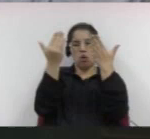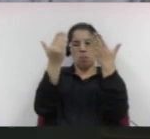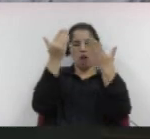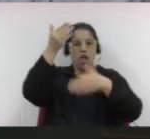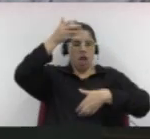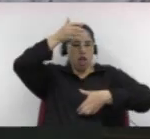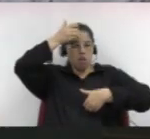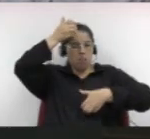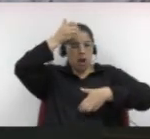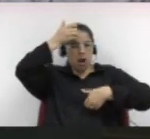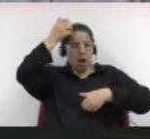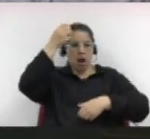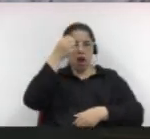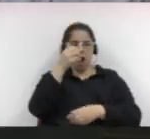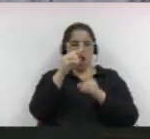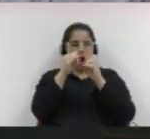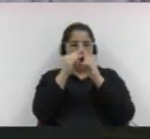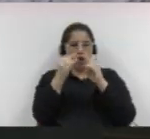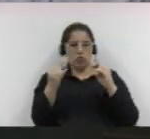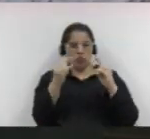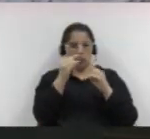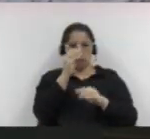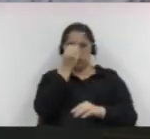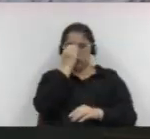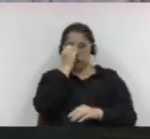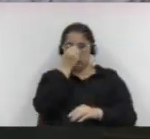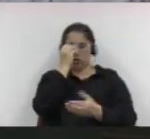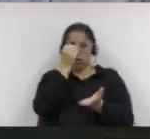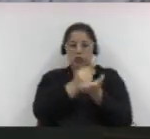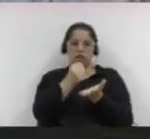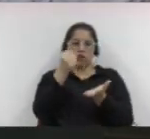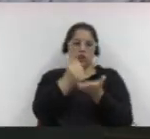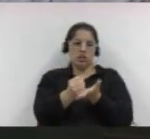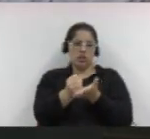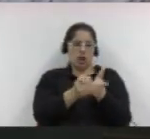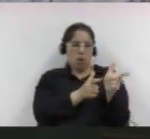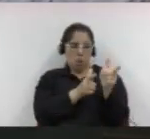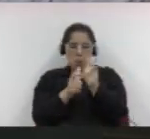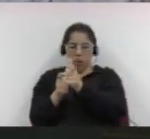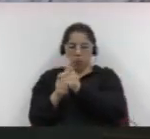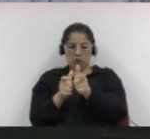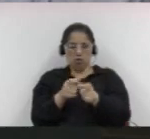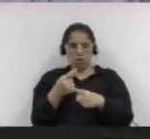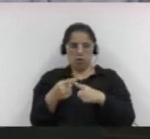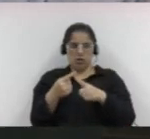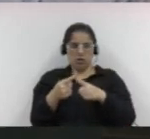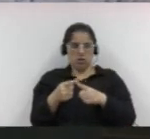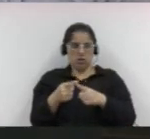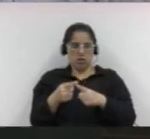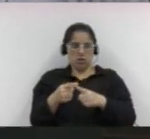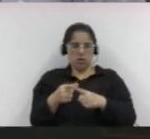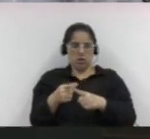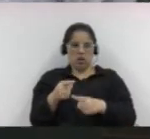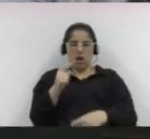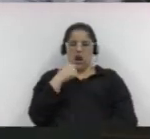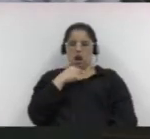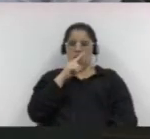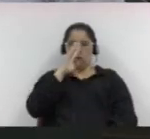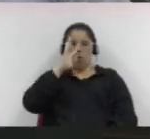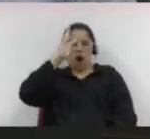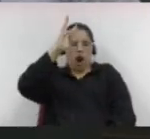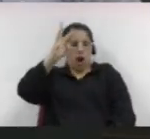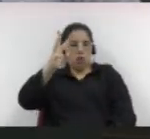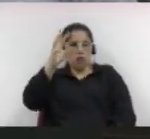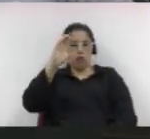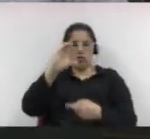circo com metralhadora na mão, presidente. Isso tem que ser registrado. Porque eu vou dar voz de prisão para o Caio Bortolã e vou